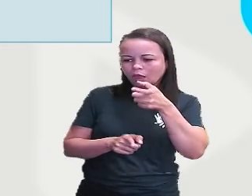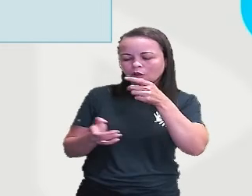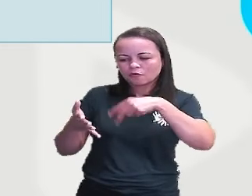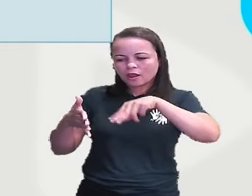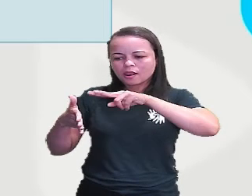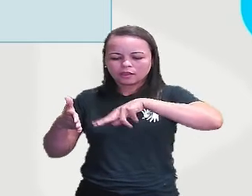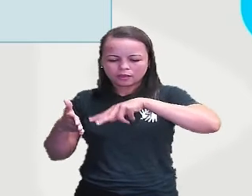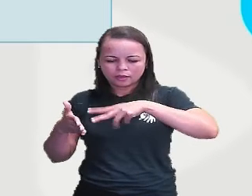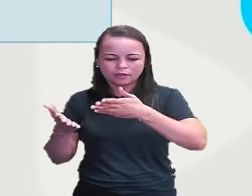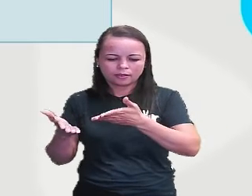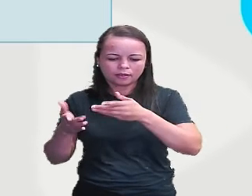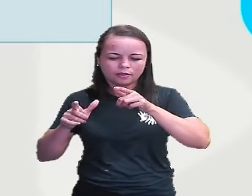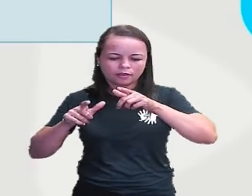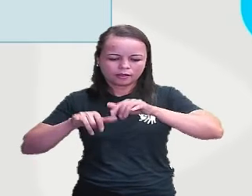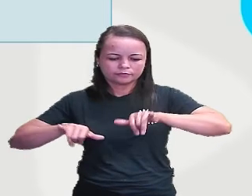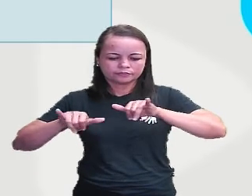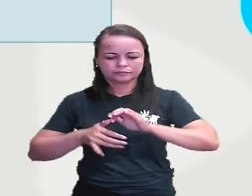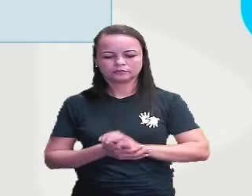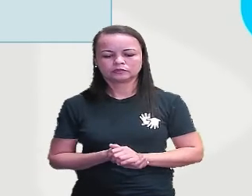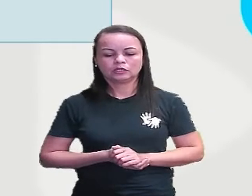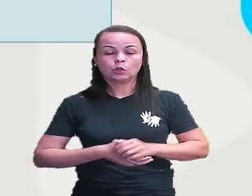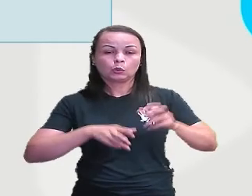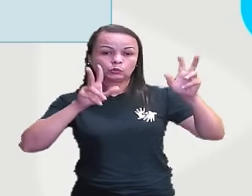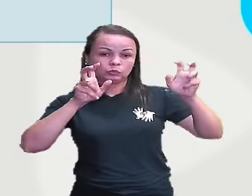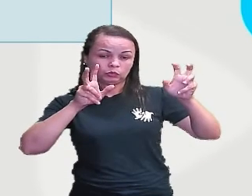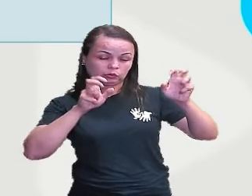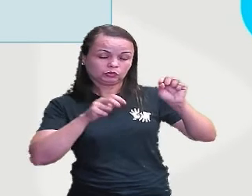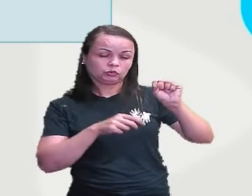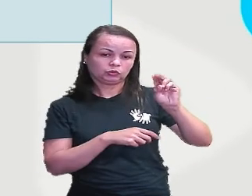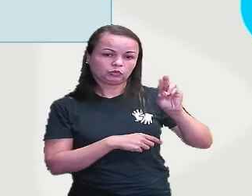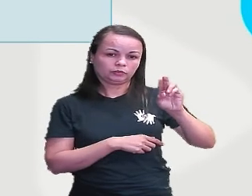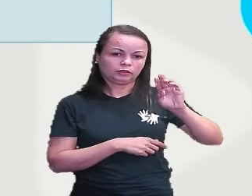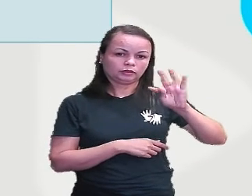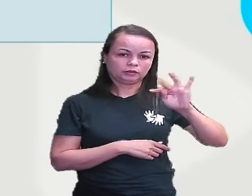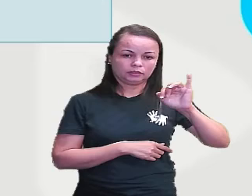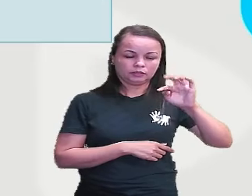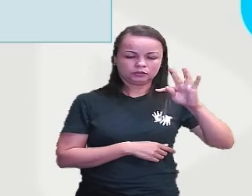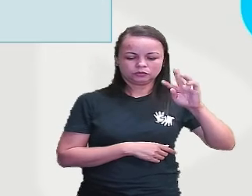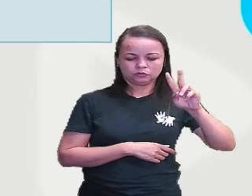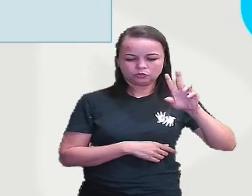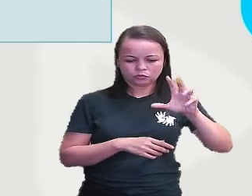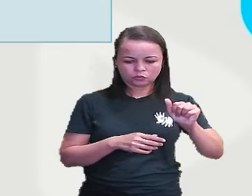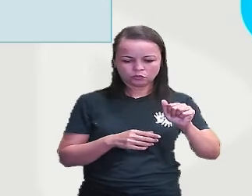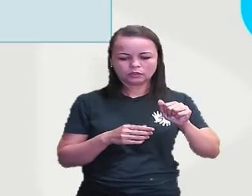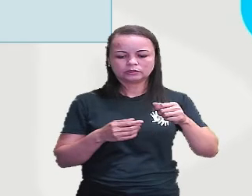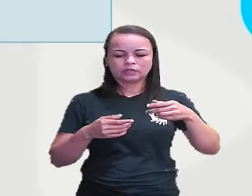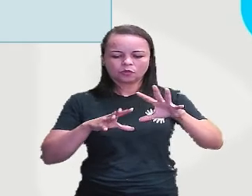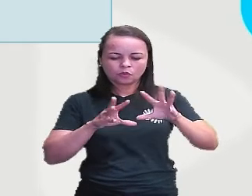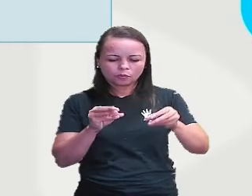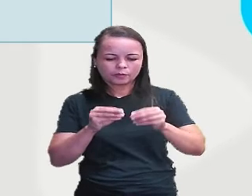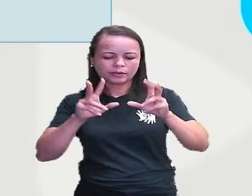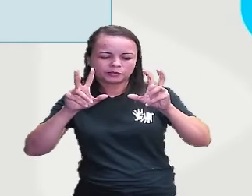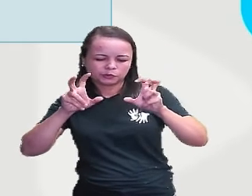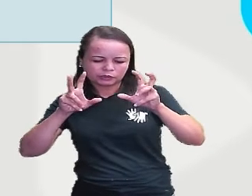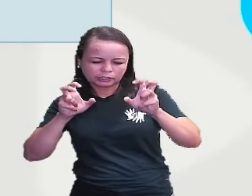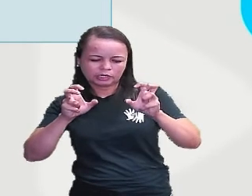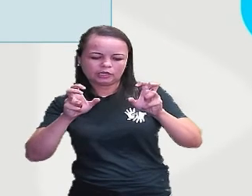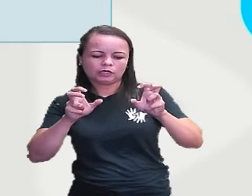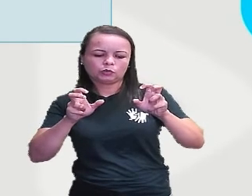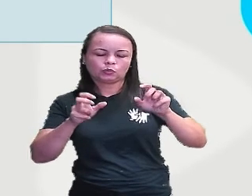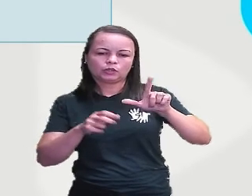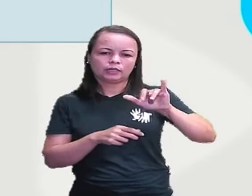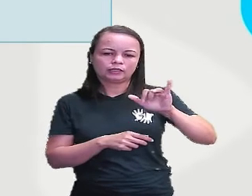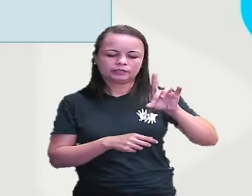o complemento, ele complementa o título. O lead, que é o primeiro parágrafo, e o corpo do texto, que são os